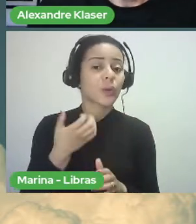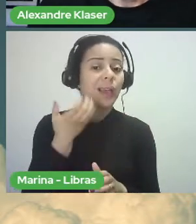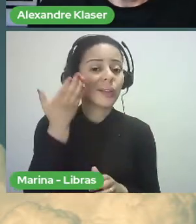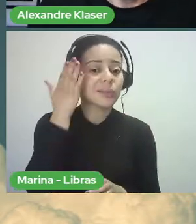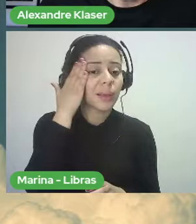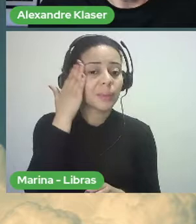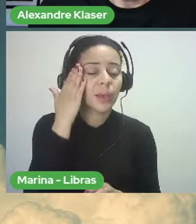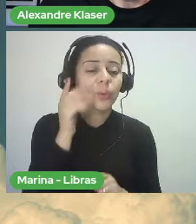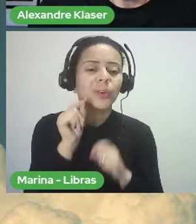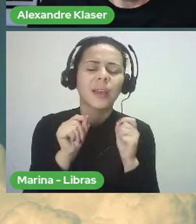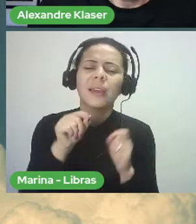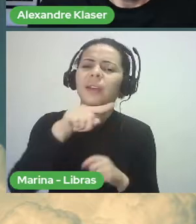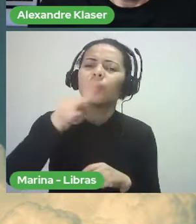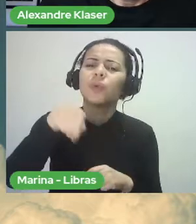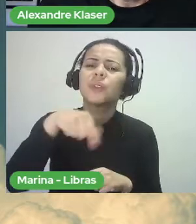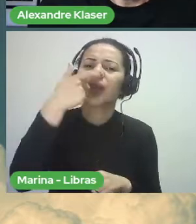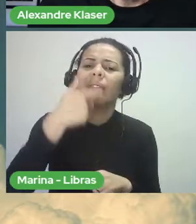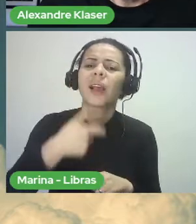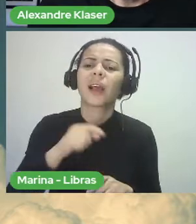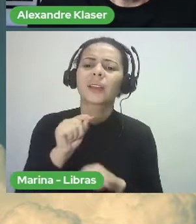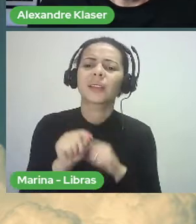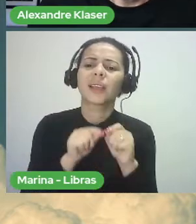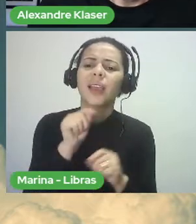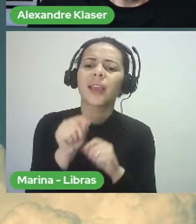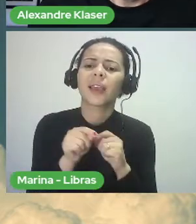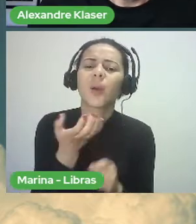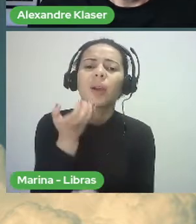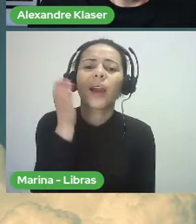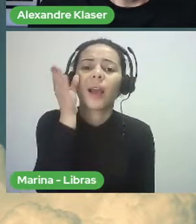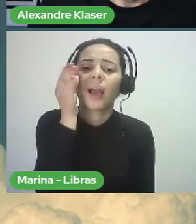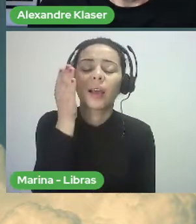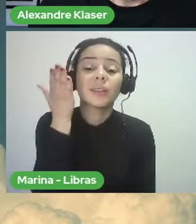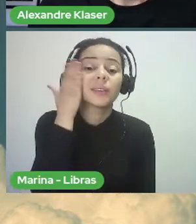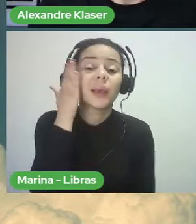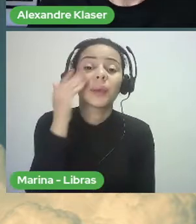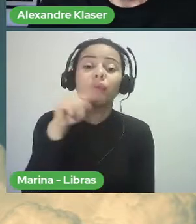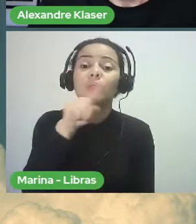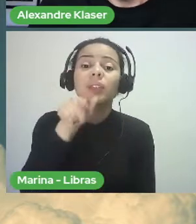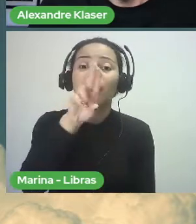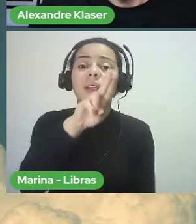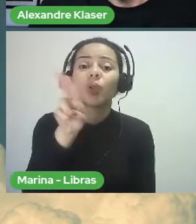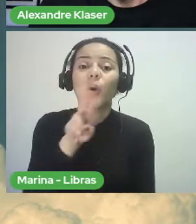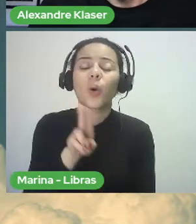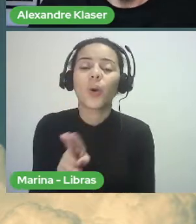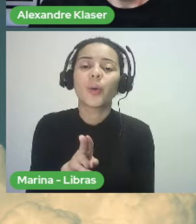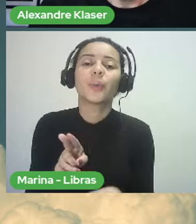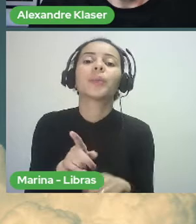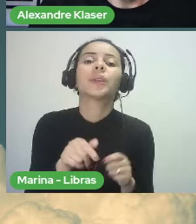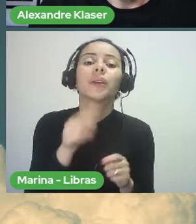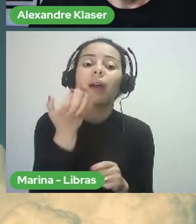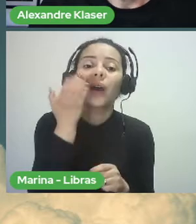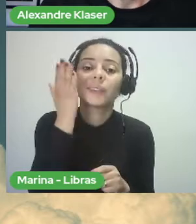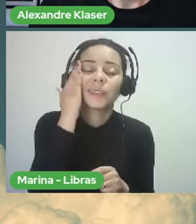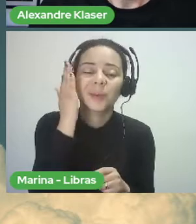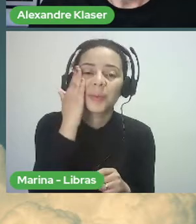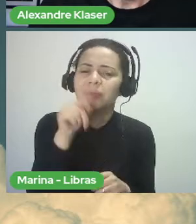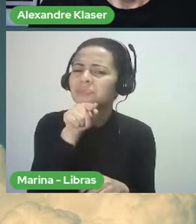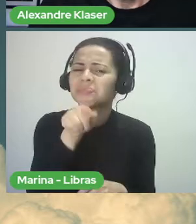assim, quem são vocês? Eu gostaria de entender um pouquinho mais quem é na audiência hoje, porque como eu pretendo falar sobre aspectos do dia a